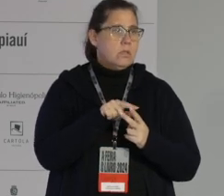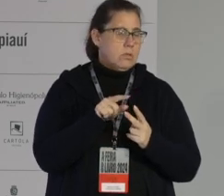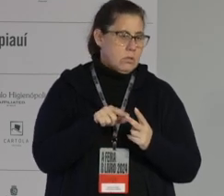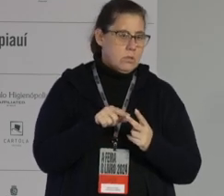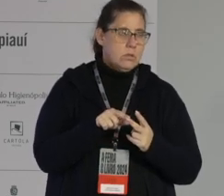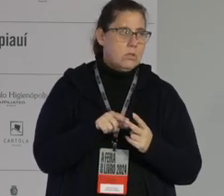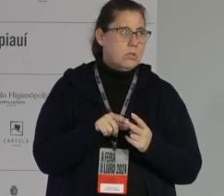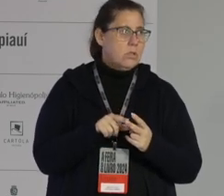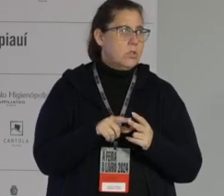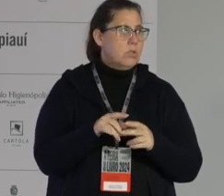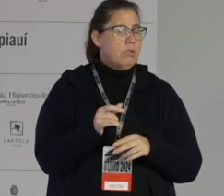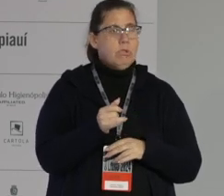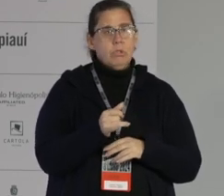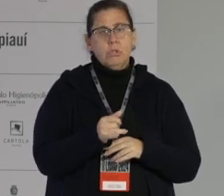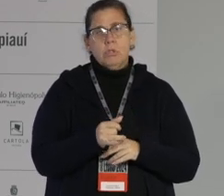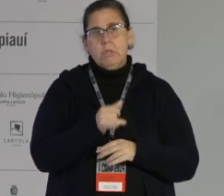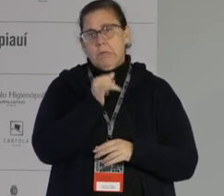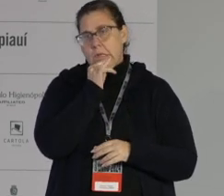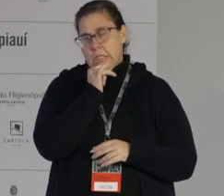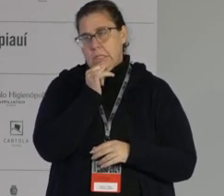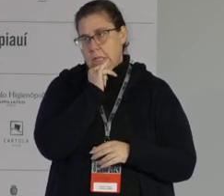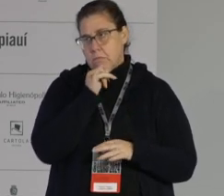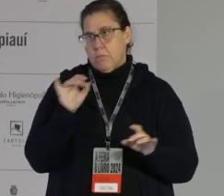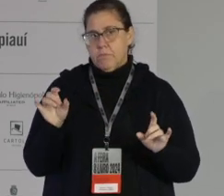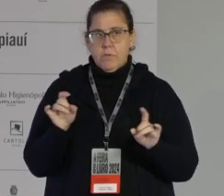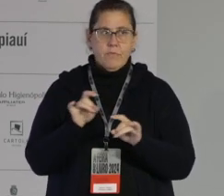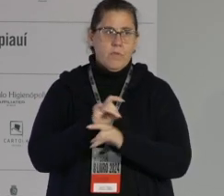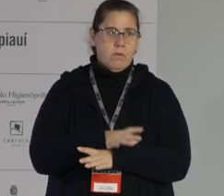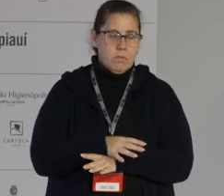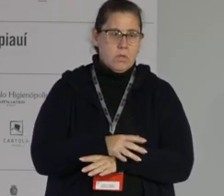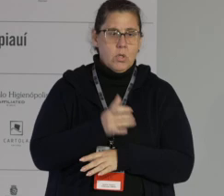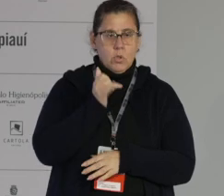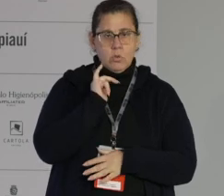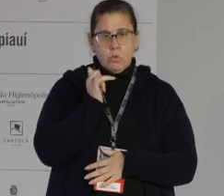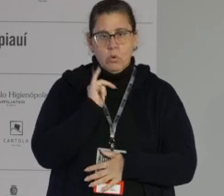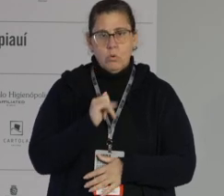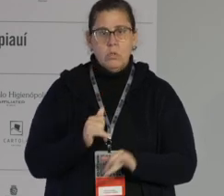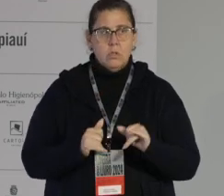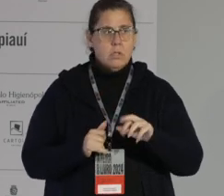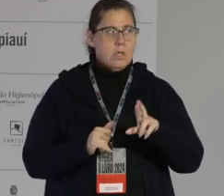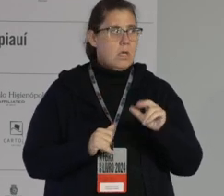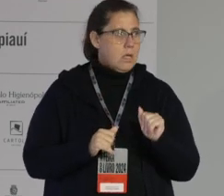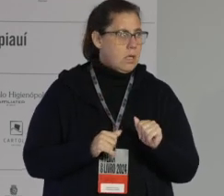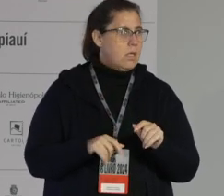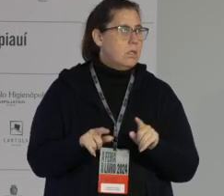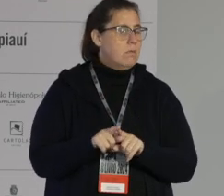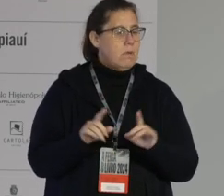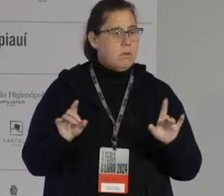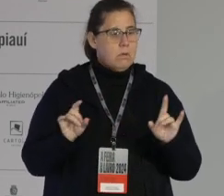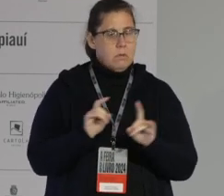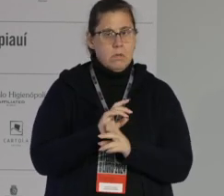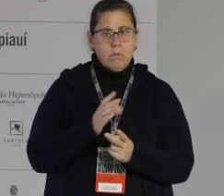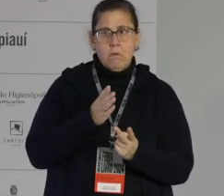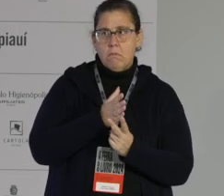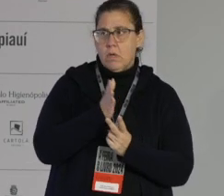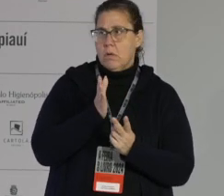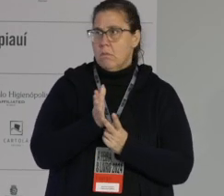essas duas modalidades de desfecho contístico assim, nos contos da Yara, assim, tanto o desfecho ambíguo,